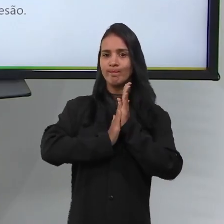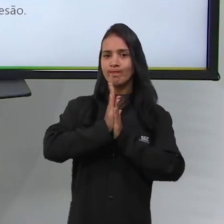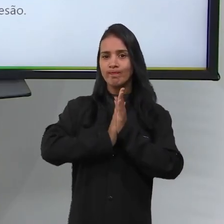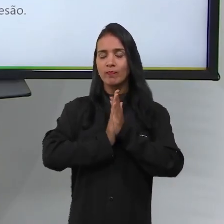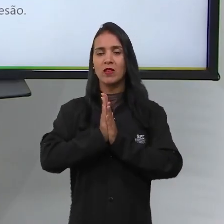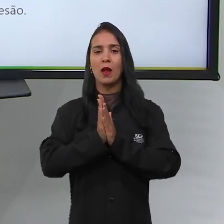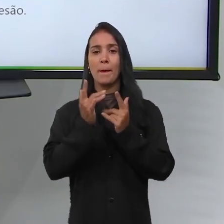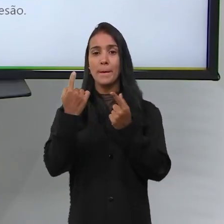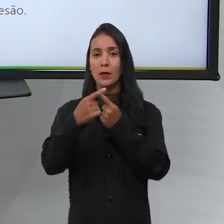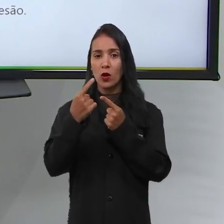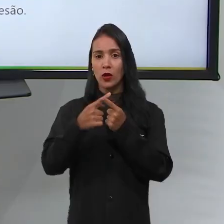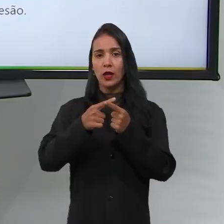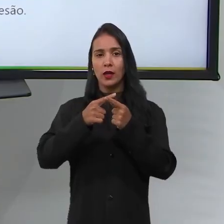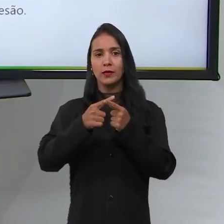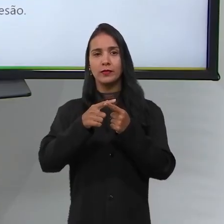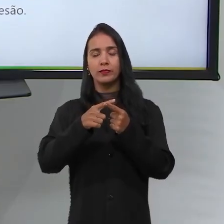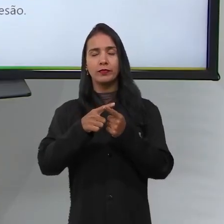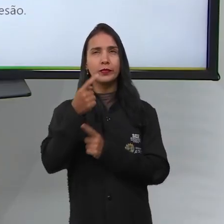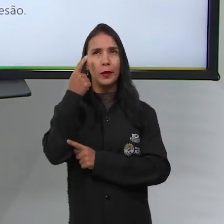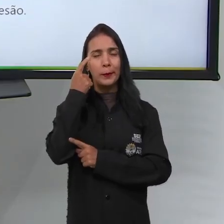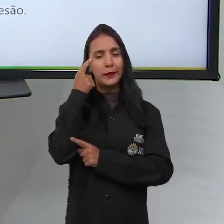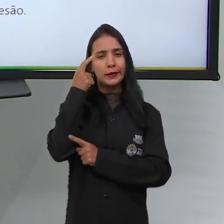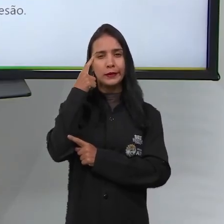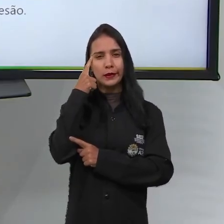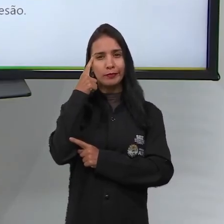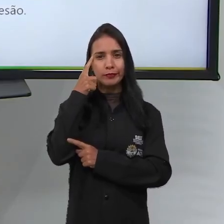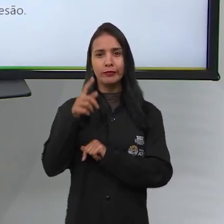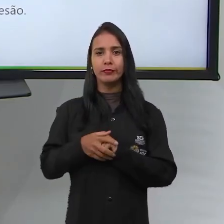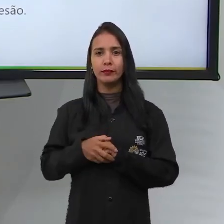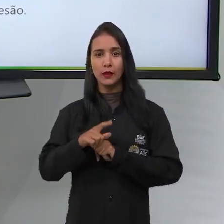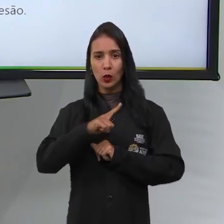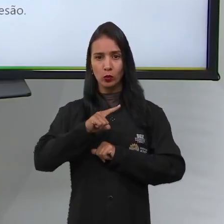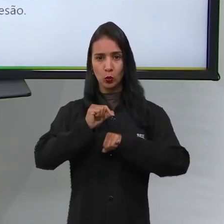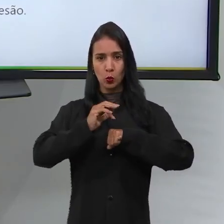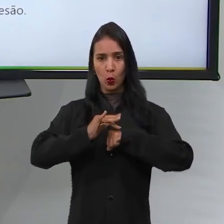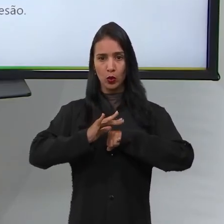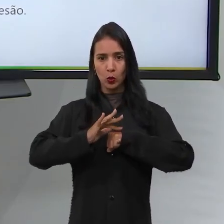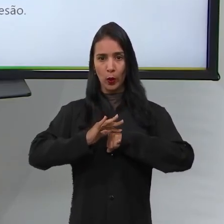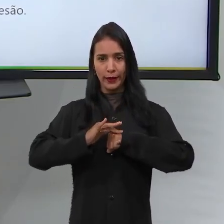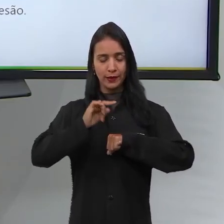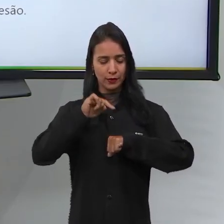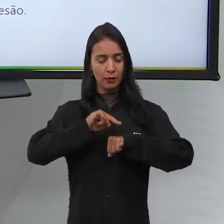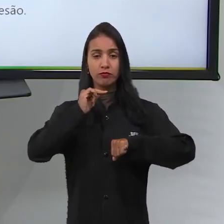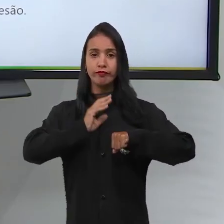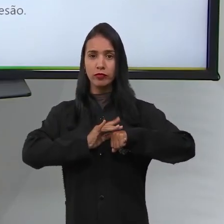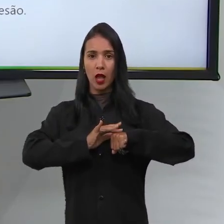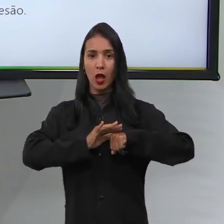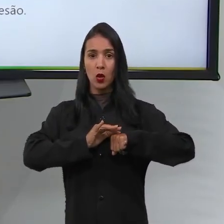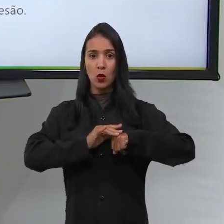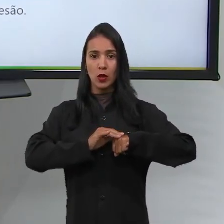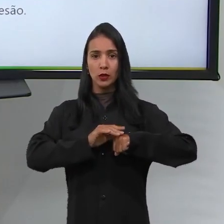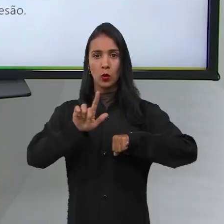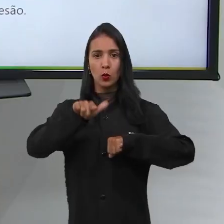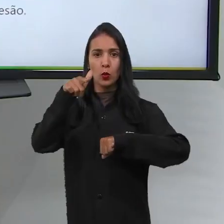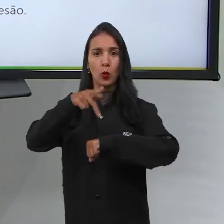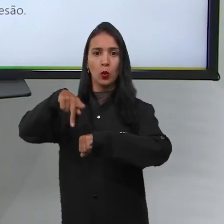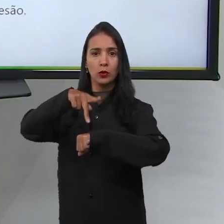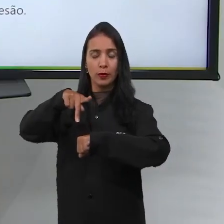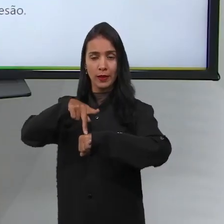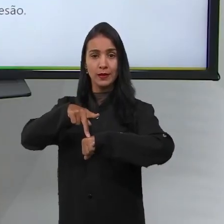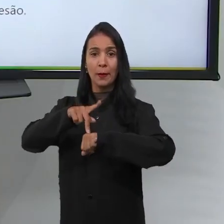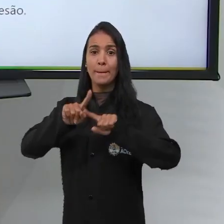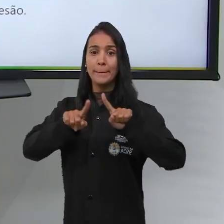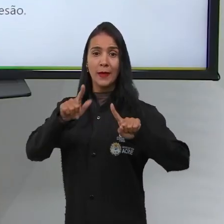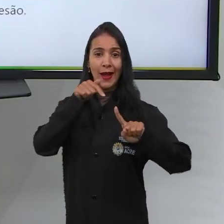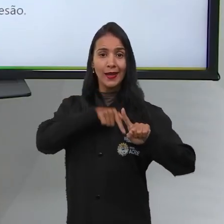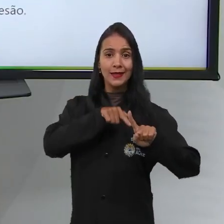são divulgadas, por exemplo, imagina só que eu tenho ali uma doença que circula em um país vizinho e corre o risco